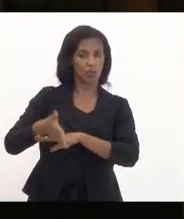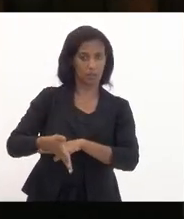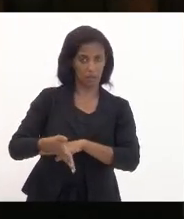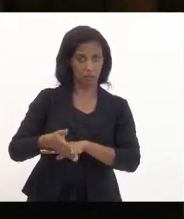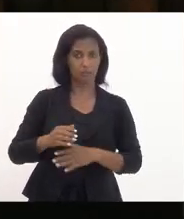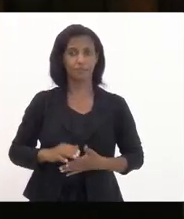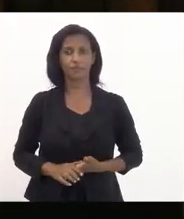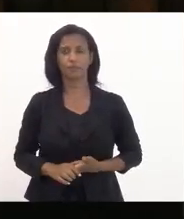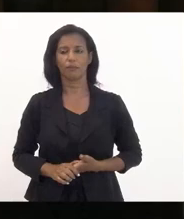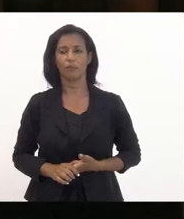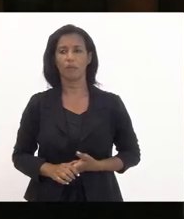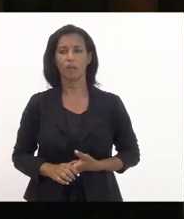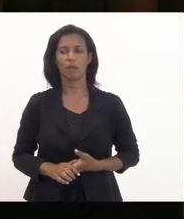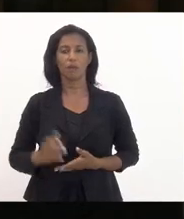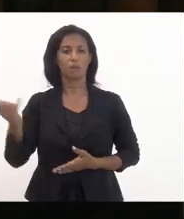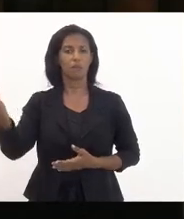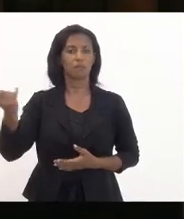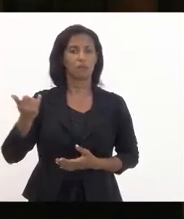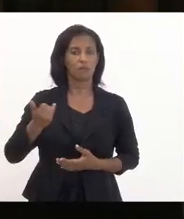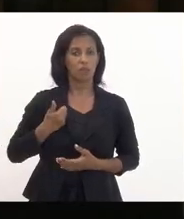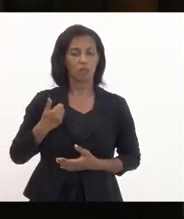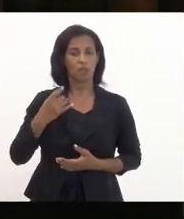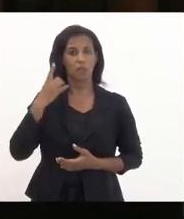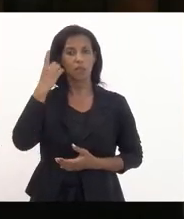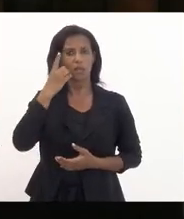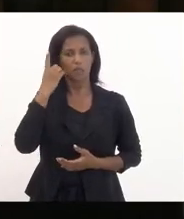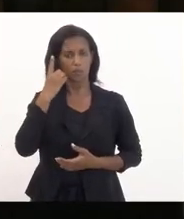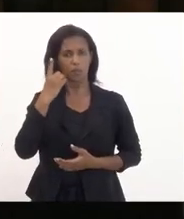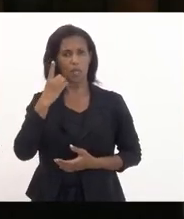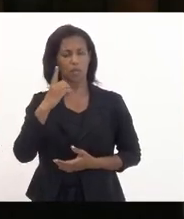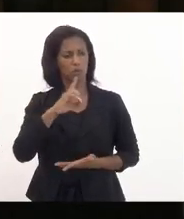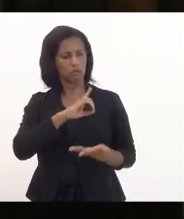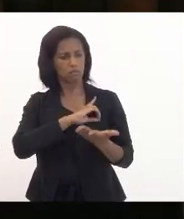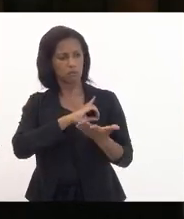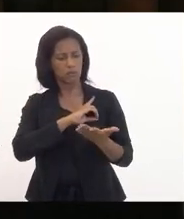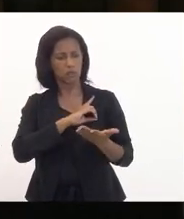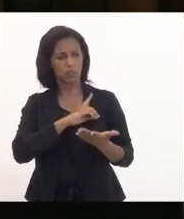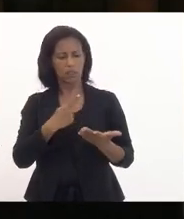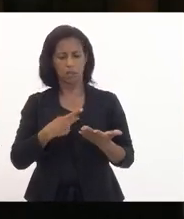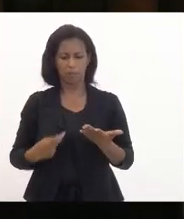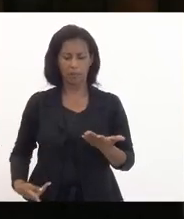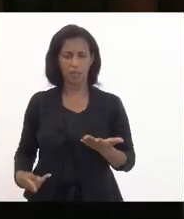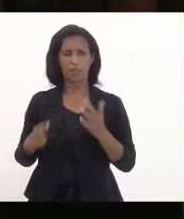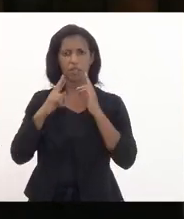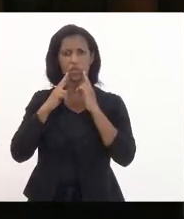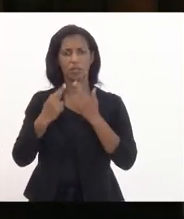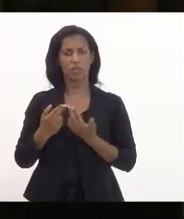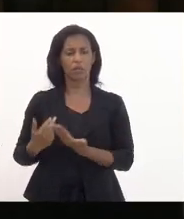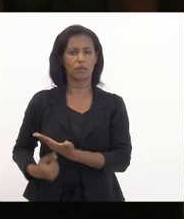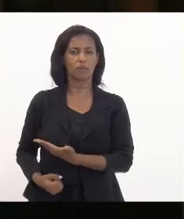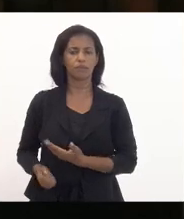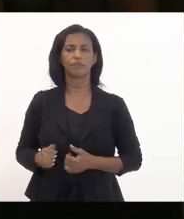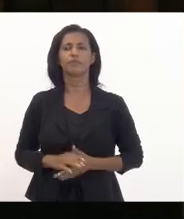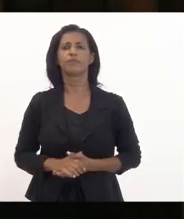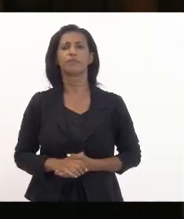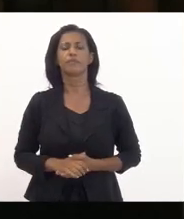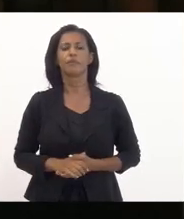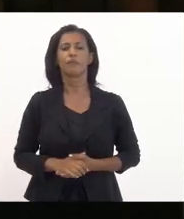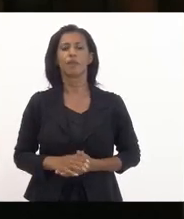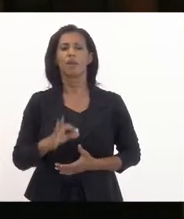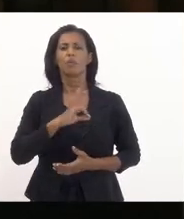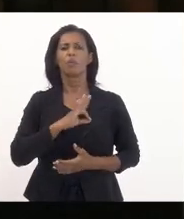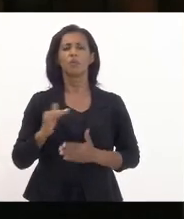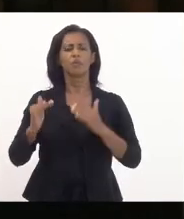recém-eleito, soube da notícia da deputada Marta Rocha, que preside essa sessão nesse momento,